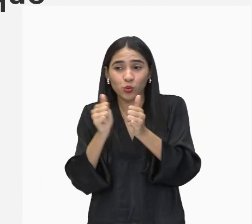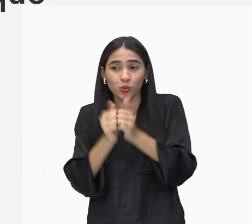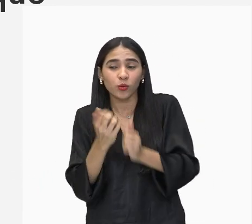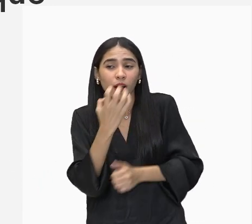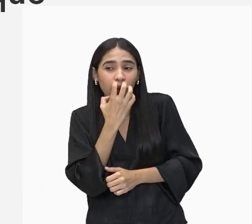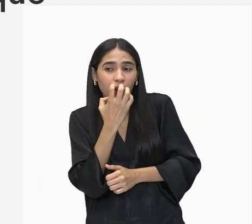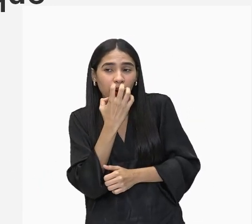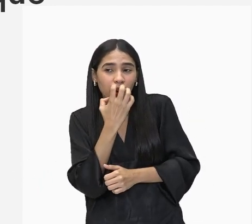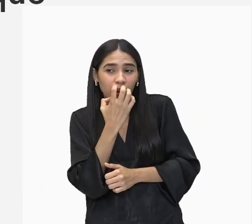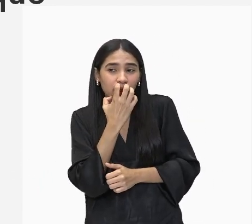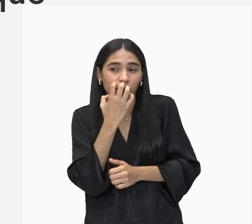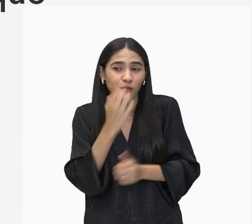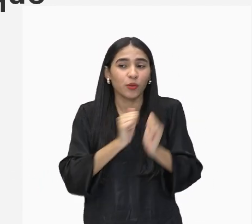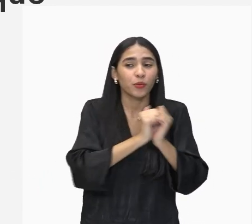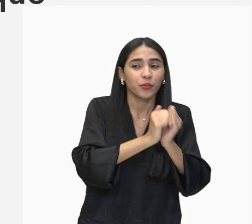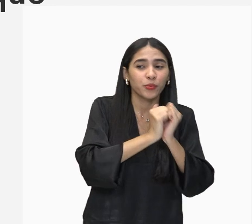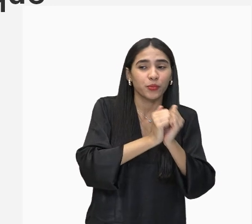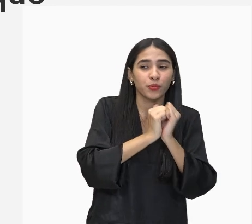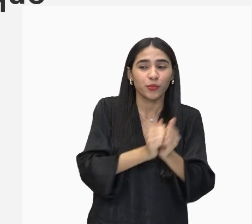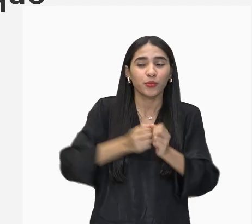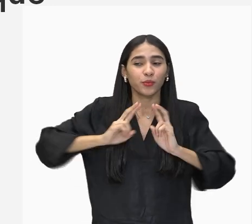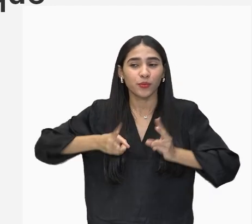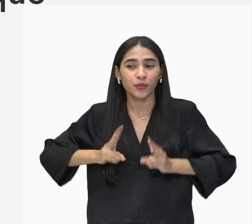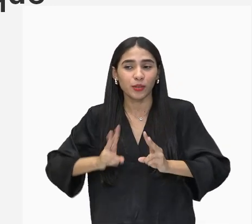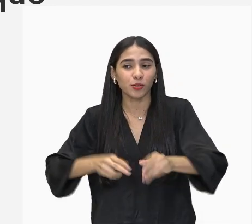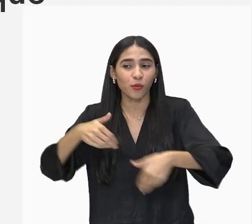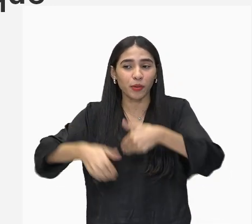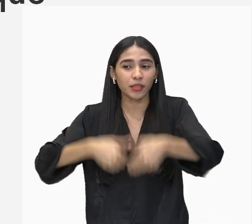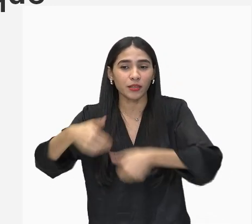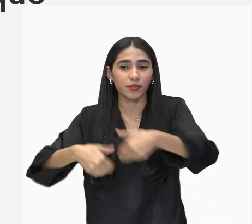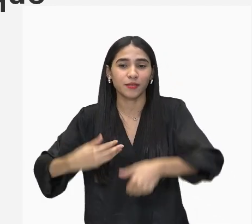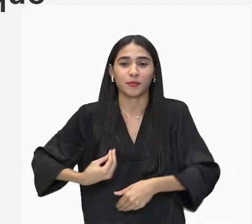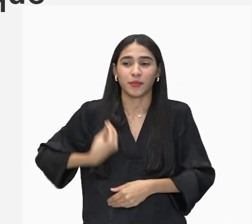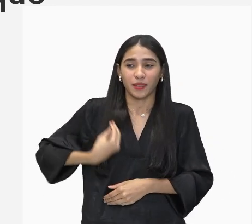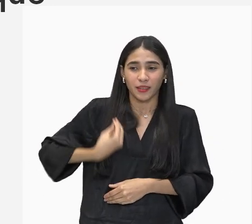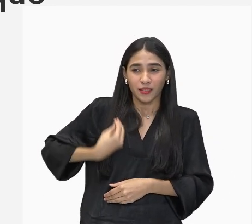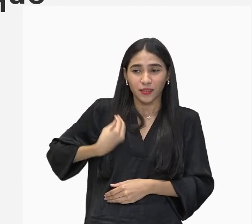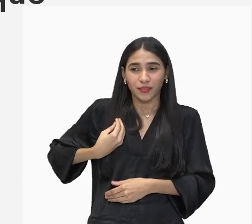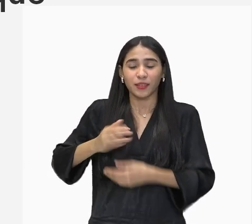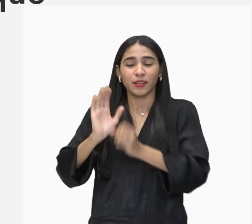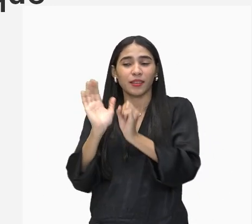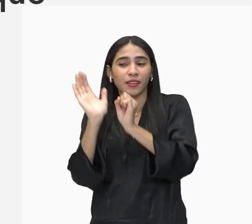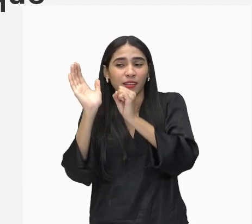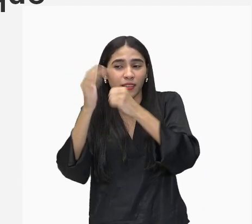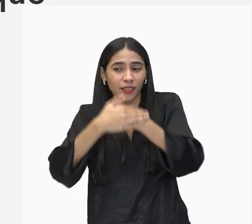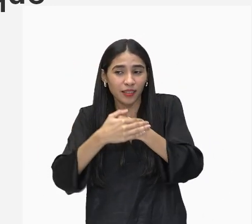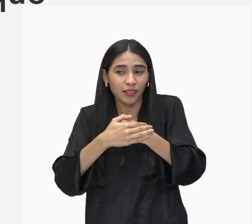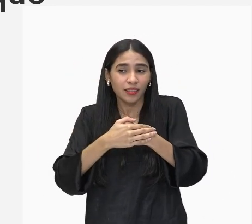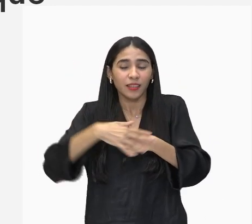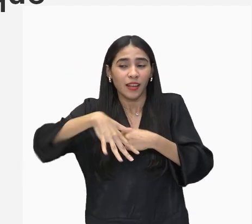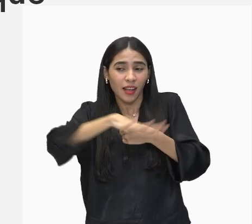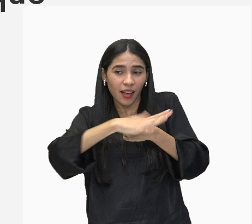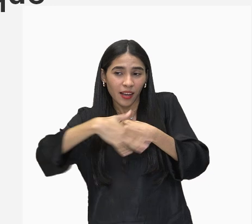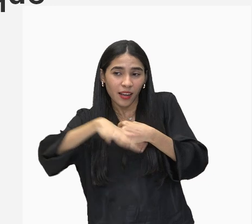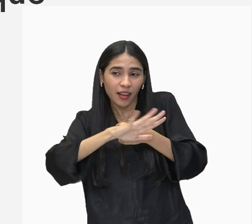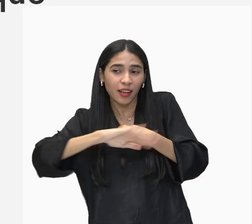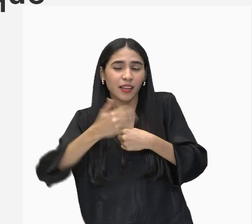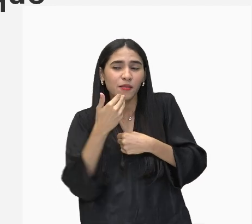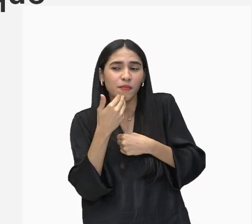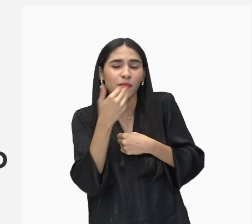Papamel. E o Currupira vive no grelo do tucuzeiro e pede fumo pra gente.